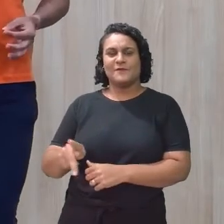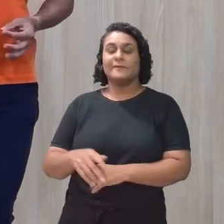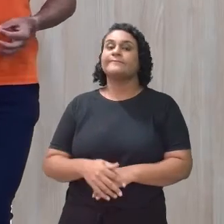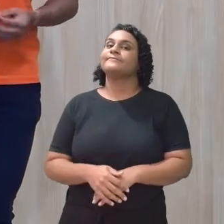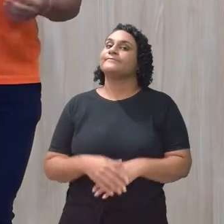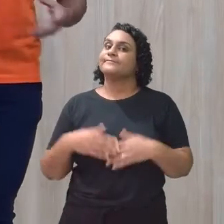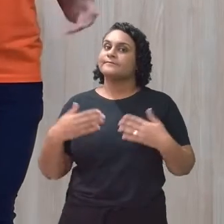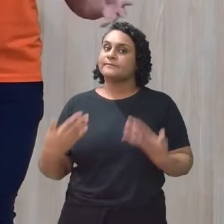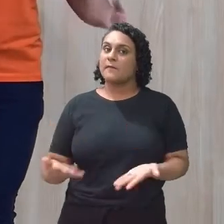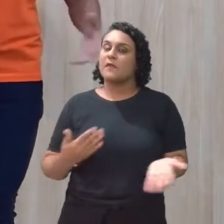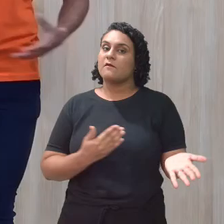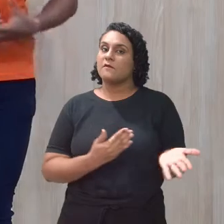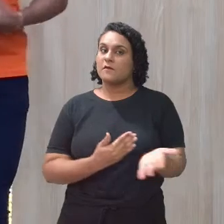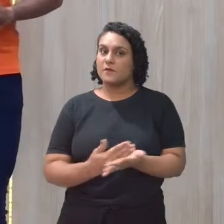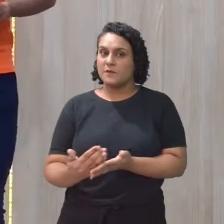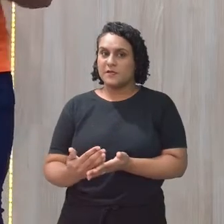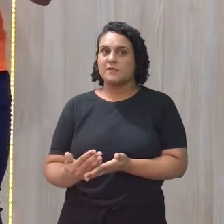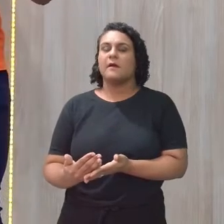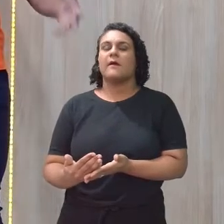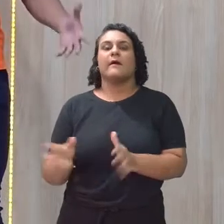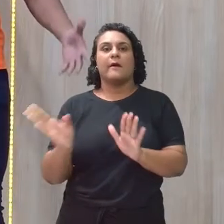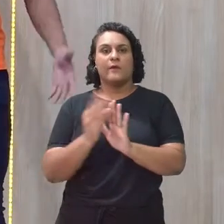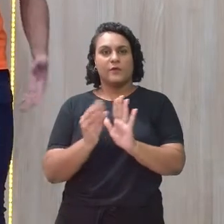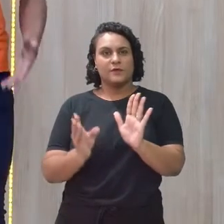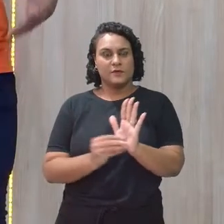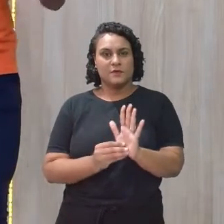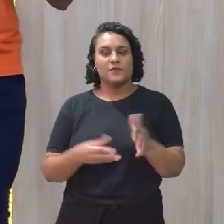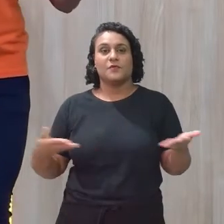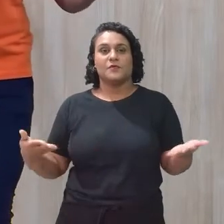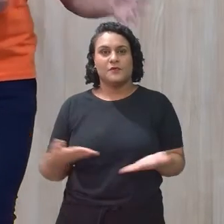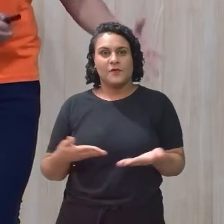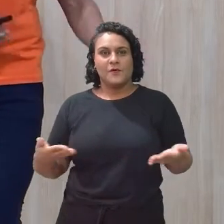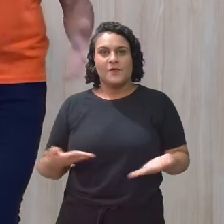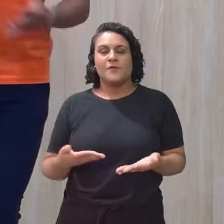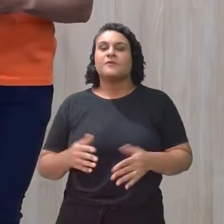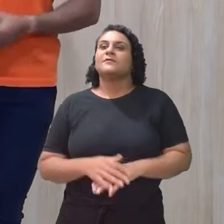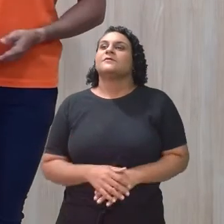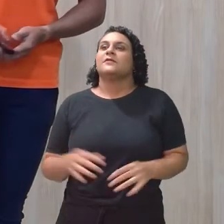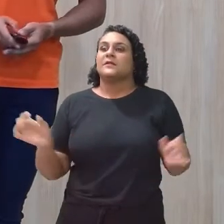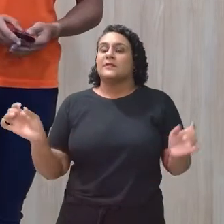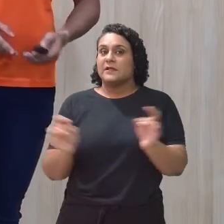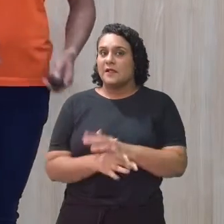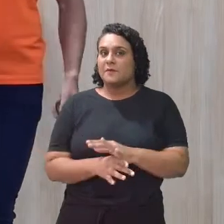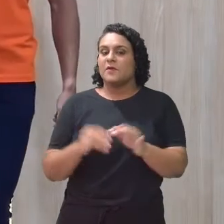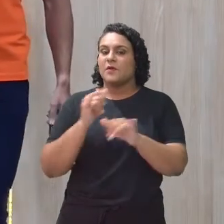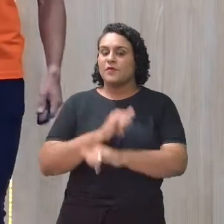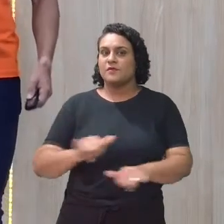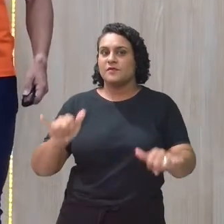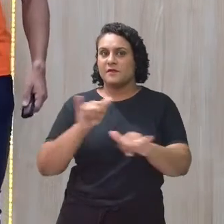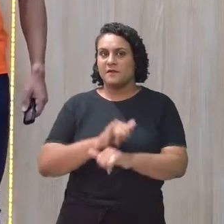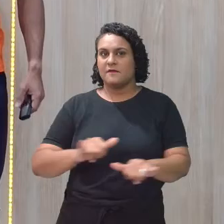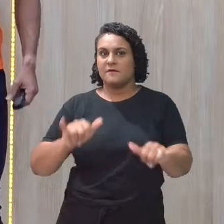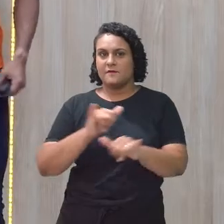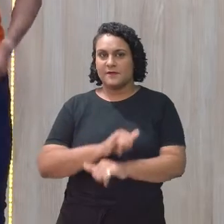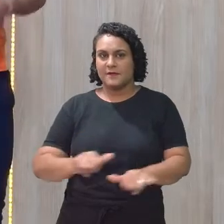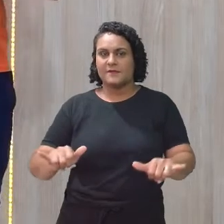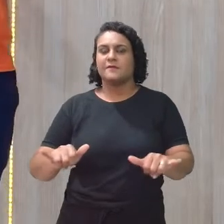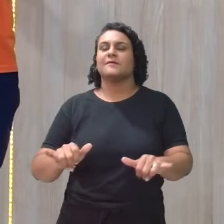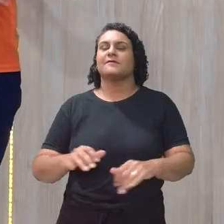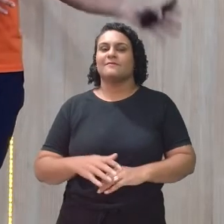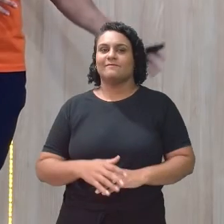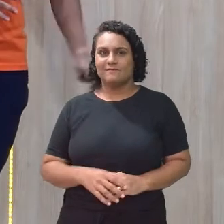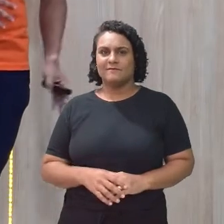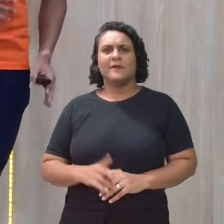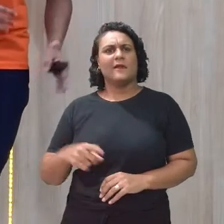Vamos dar início aqui, né, à nossa aula. Vamos terminar aqui os avisos, tá? Para a gente falar aí do que a gente